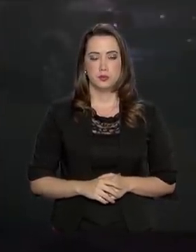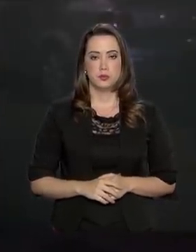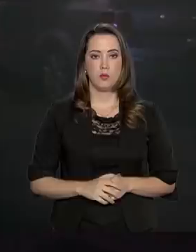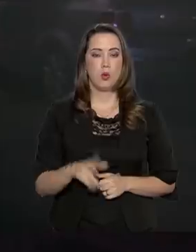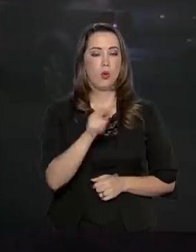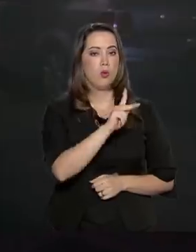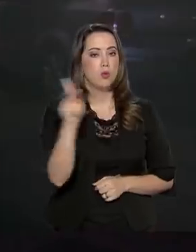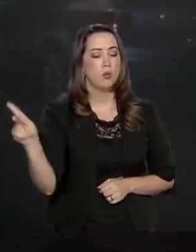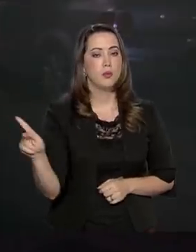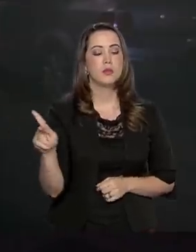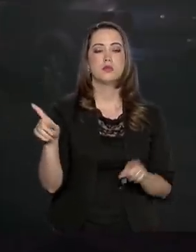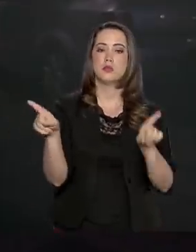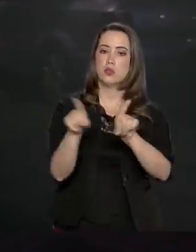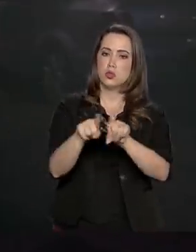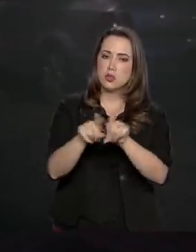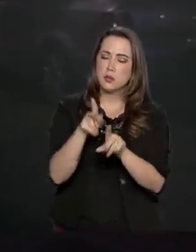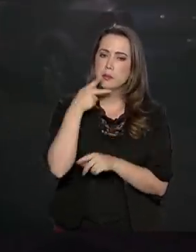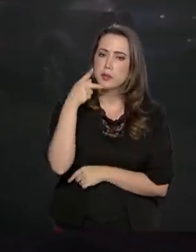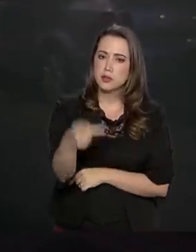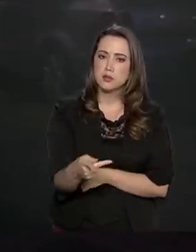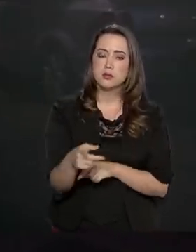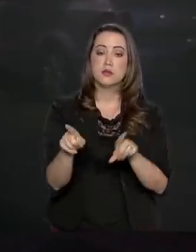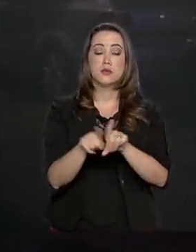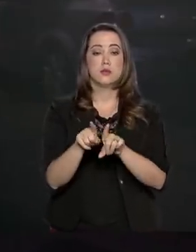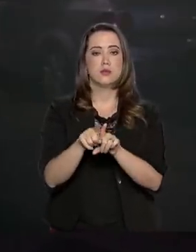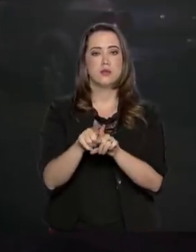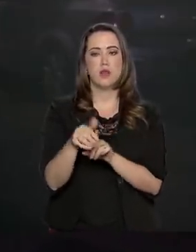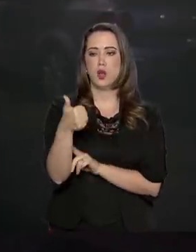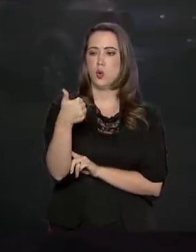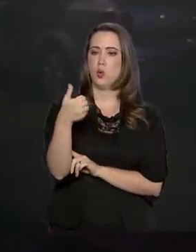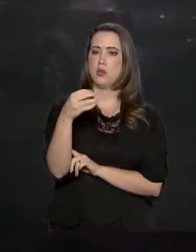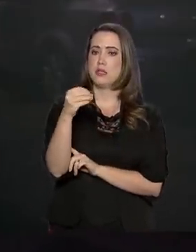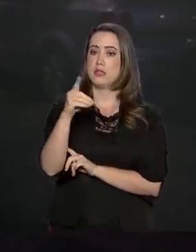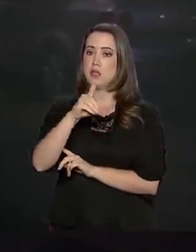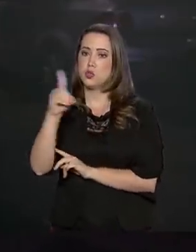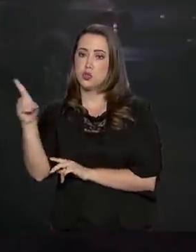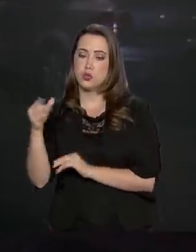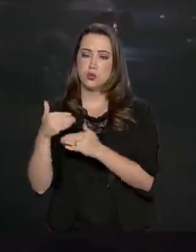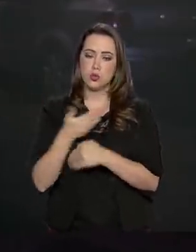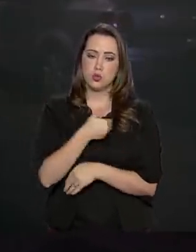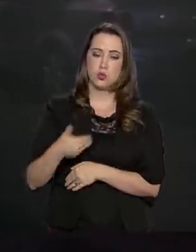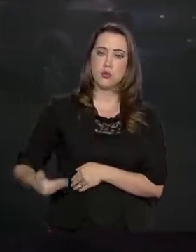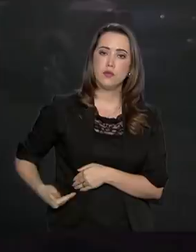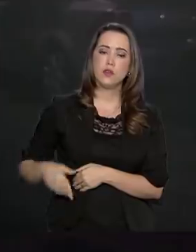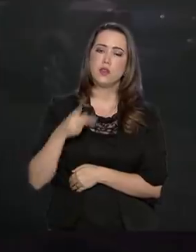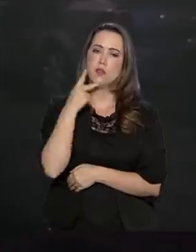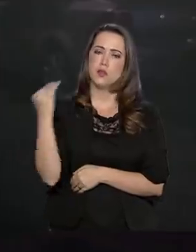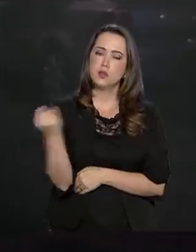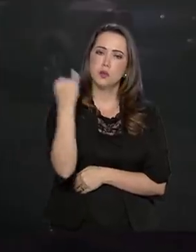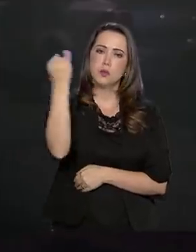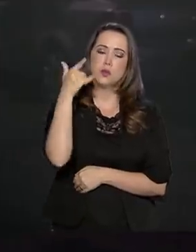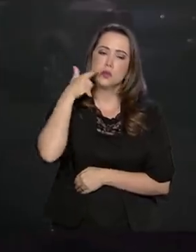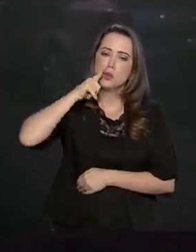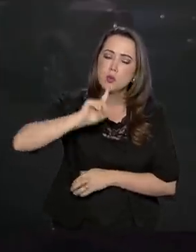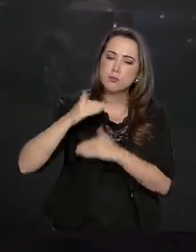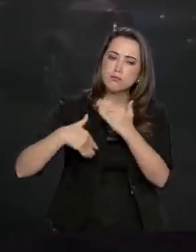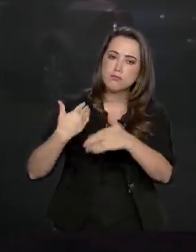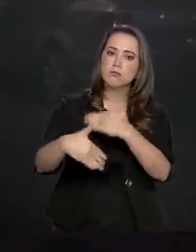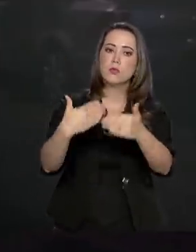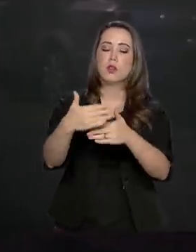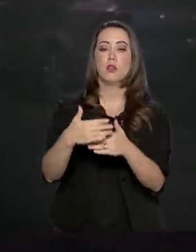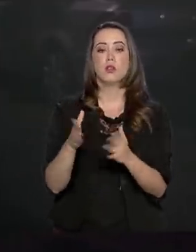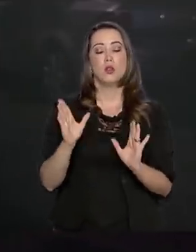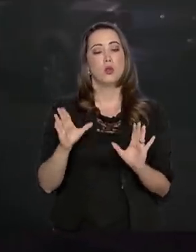O presidente comentou ainda a respeito dos 100 dias de governo e destacou as conquistas que foram obtidas